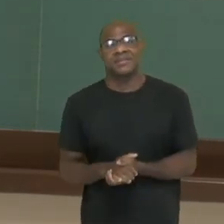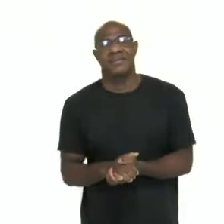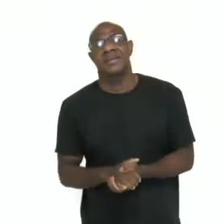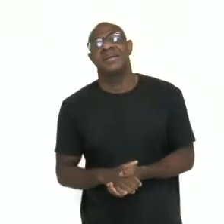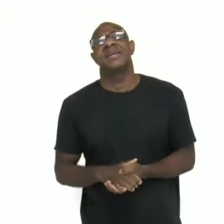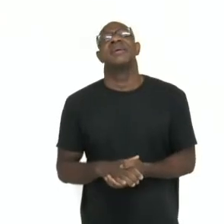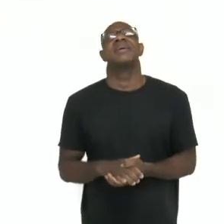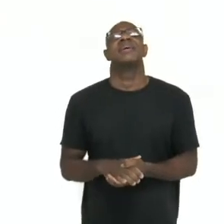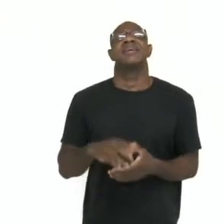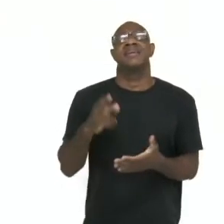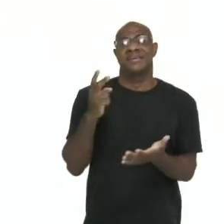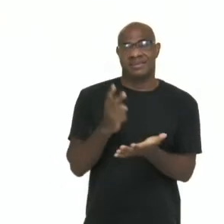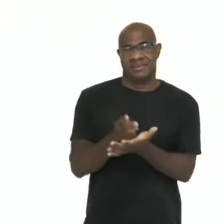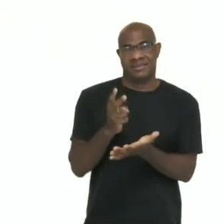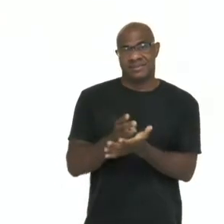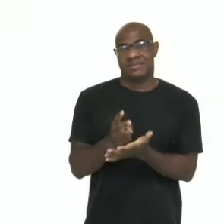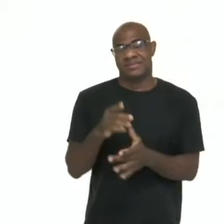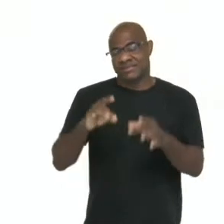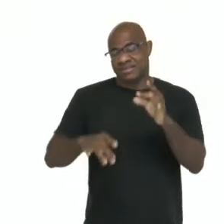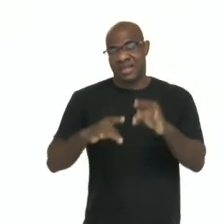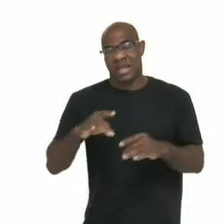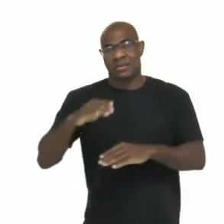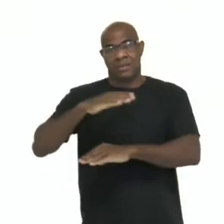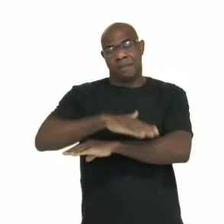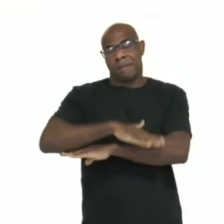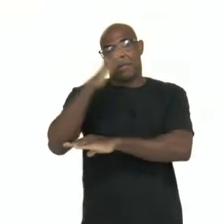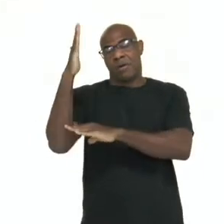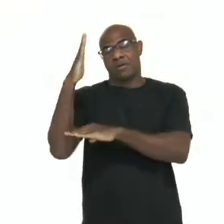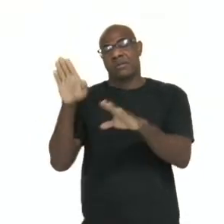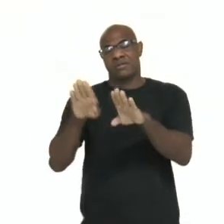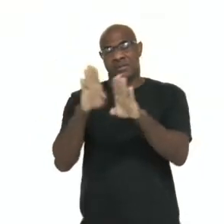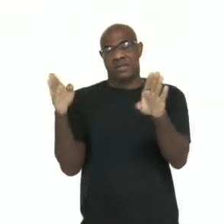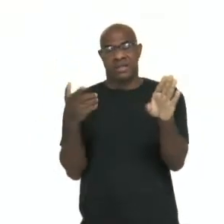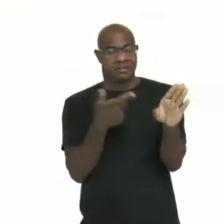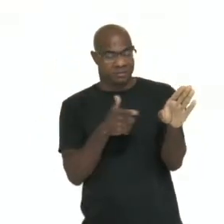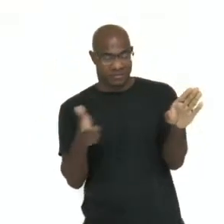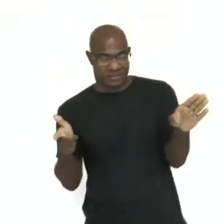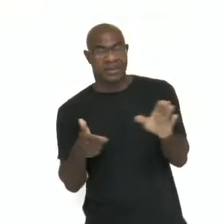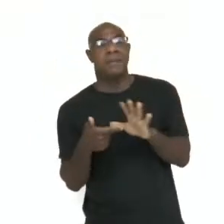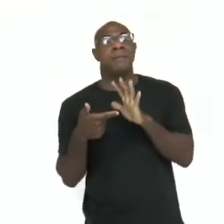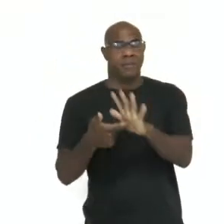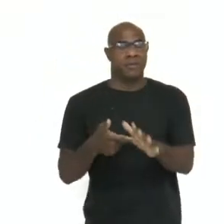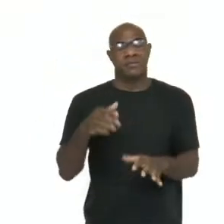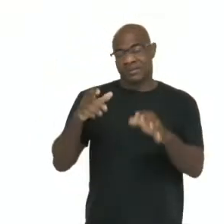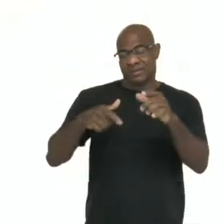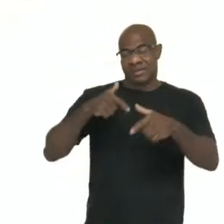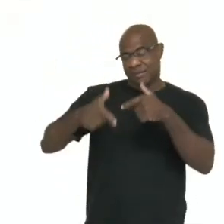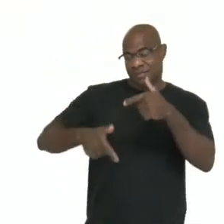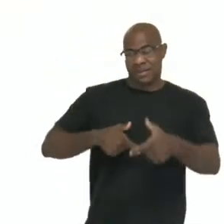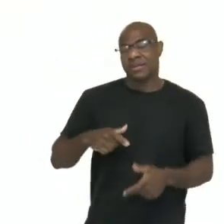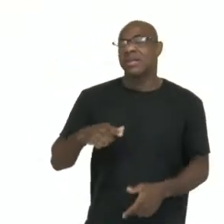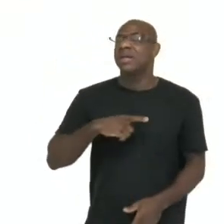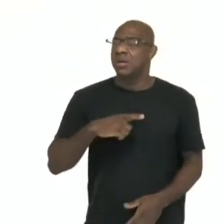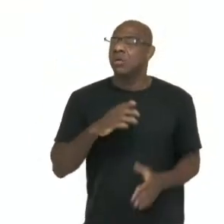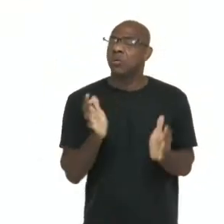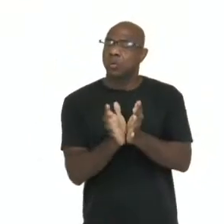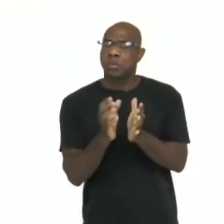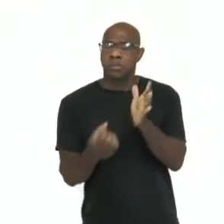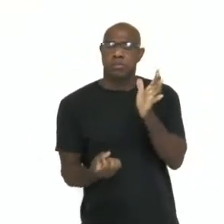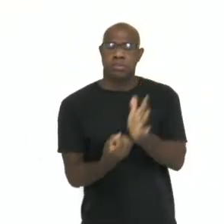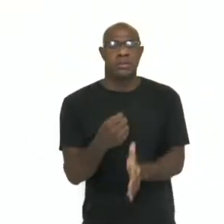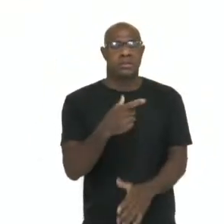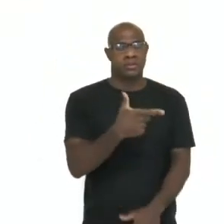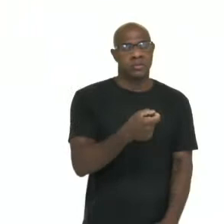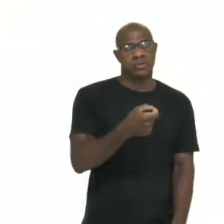sem portas e janelas, assim o grupo Trupe Olho da Rua apresenta seu trabalho. O grupo existe desde 2002 e